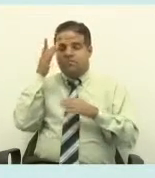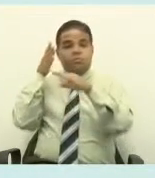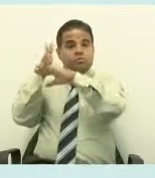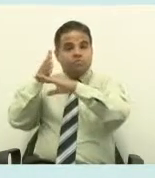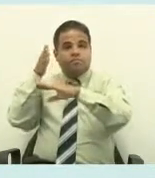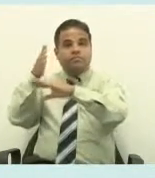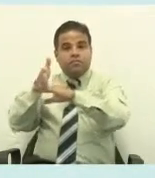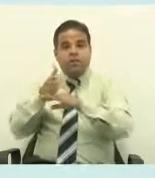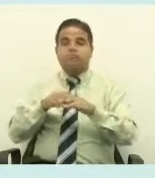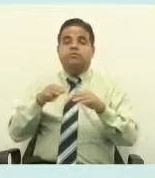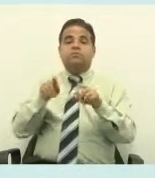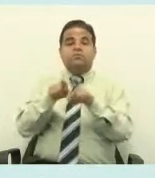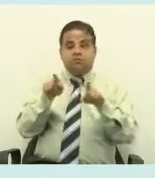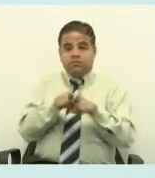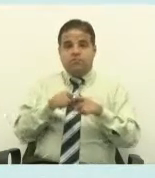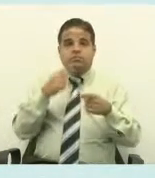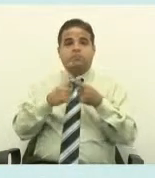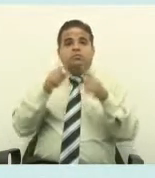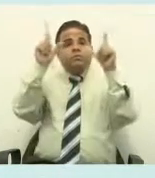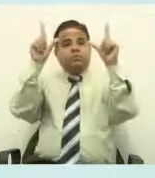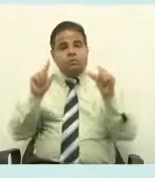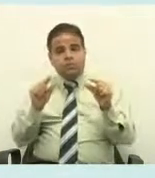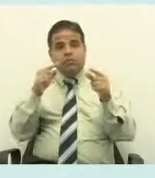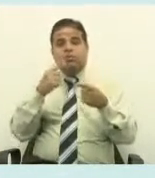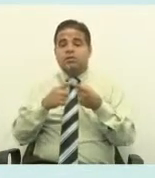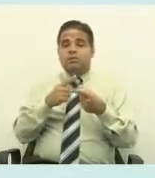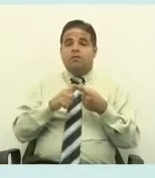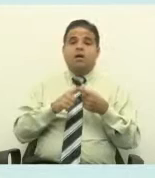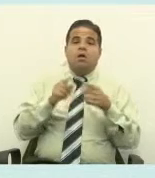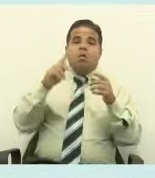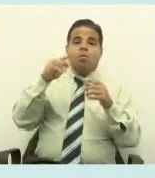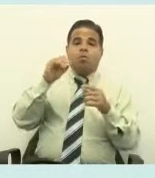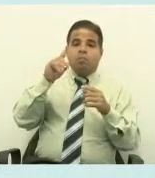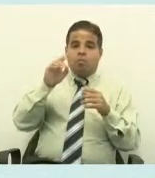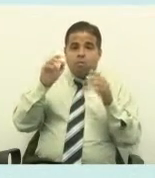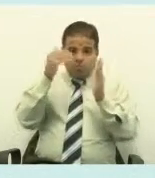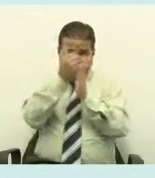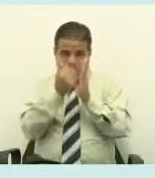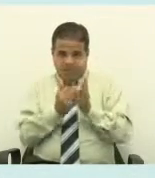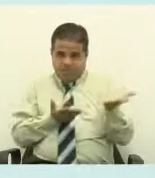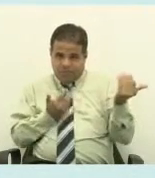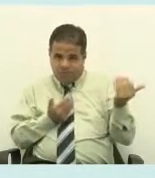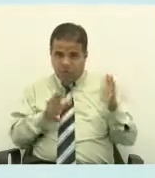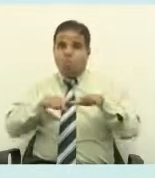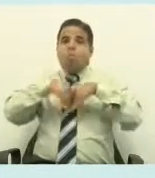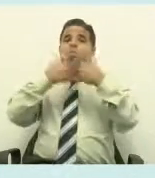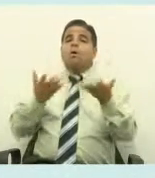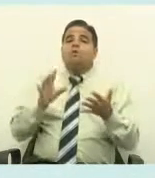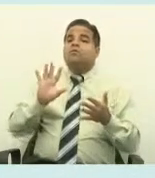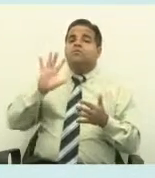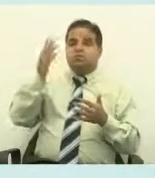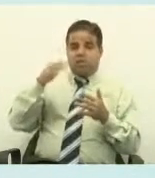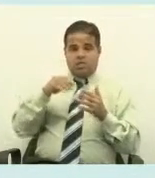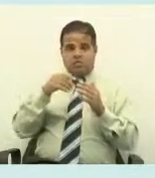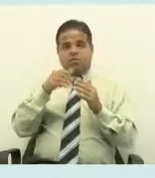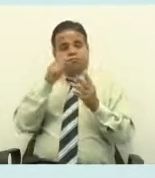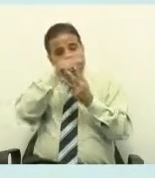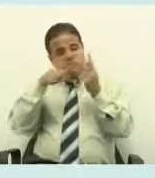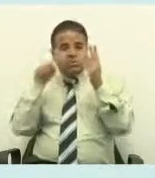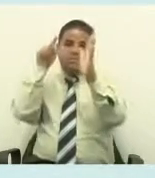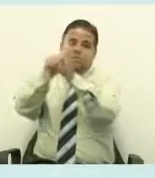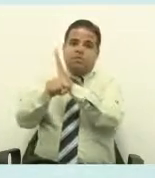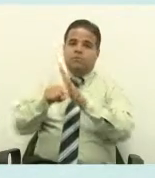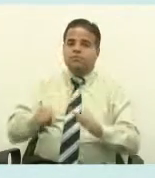lá e por que que foi diminuído, e quanto ao POD também, qual que é a real situação do POD. Então, são só essas